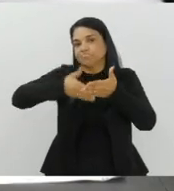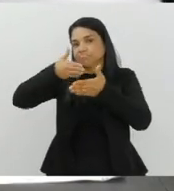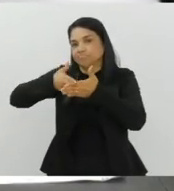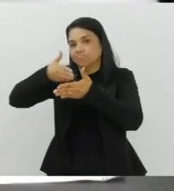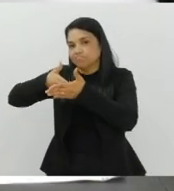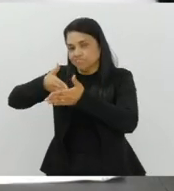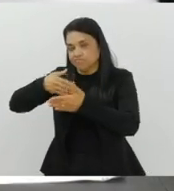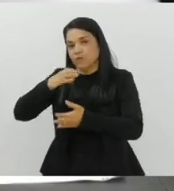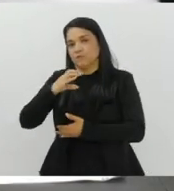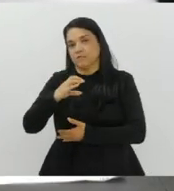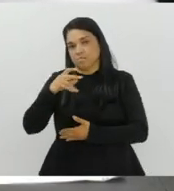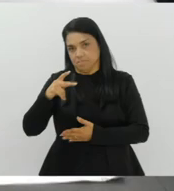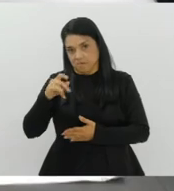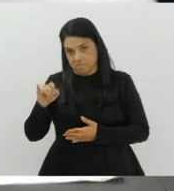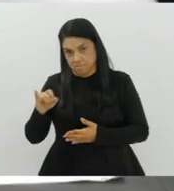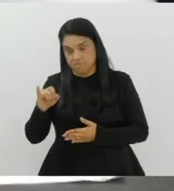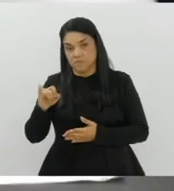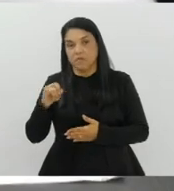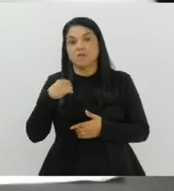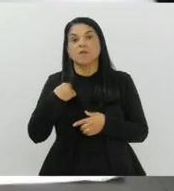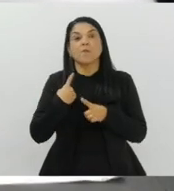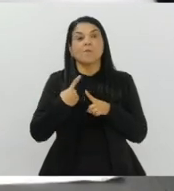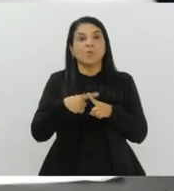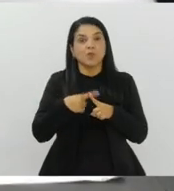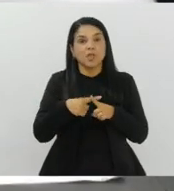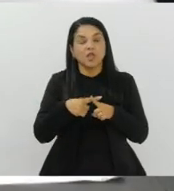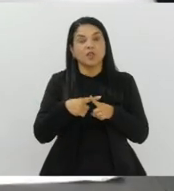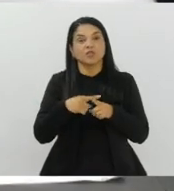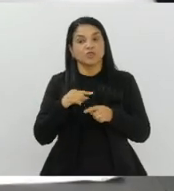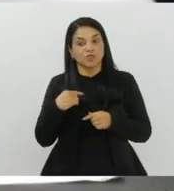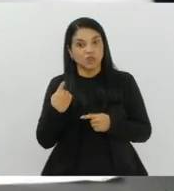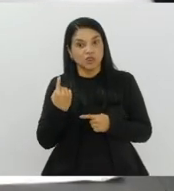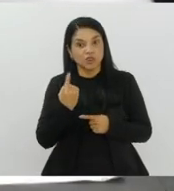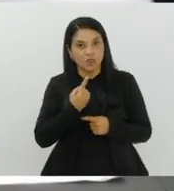CPI. Por quê? Porque nós estamos sendo alvos